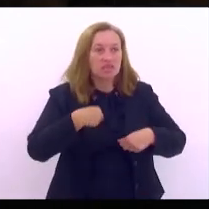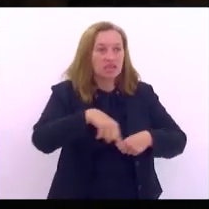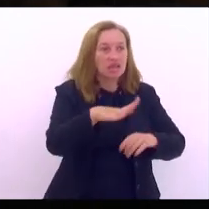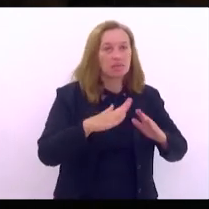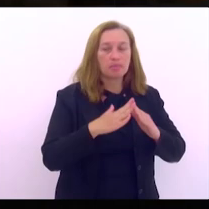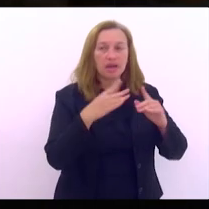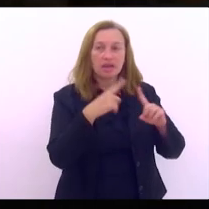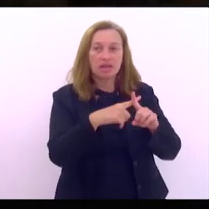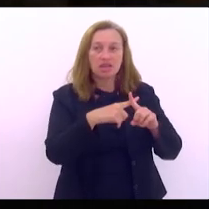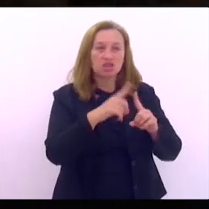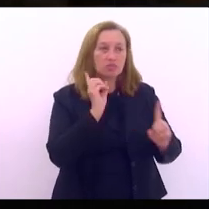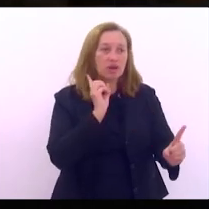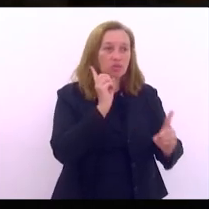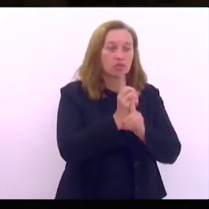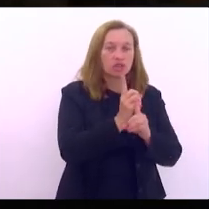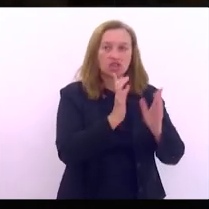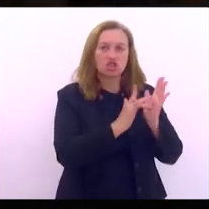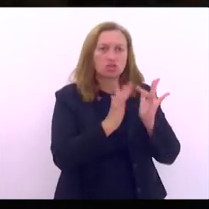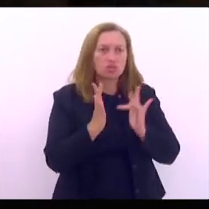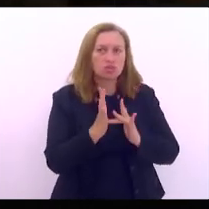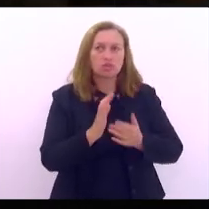para encontrar Jesus.